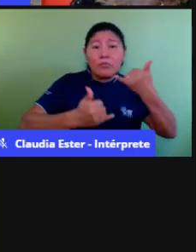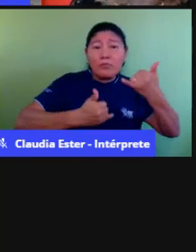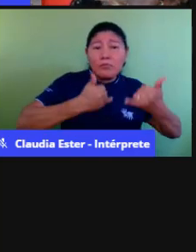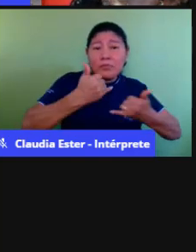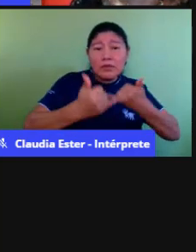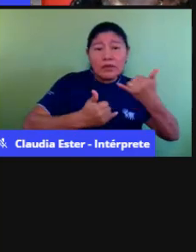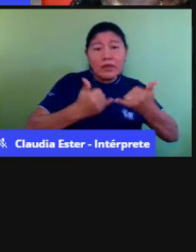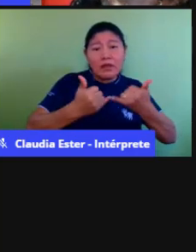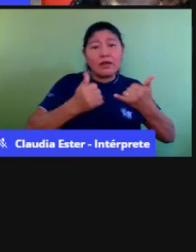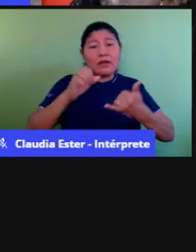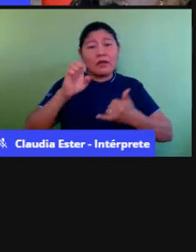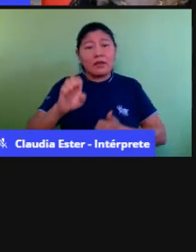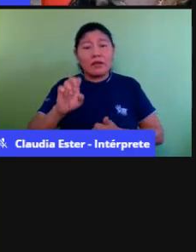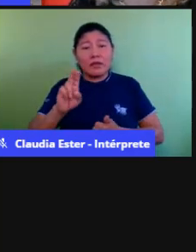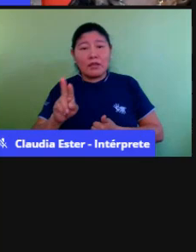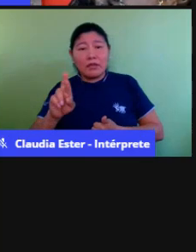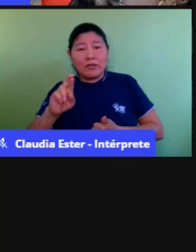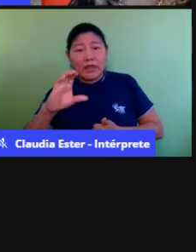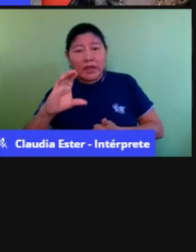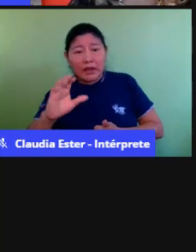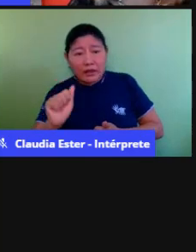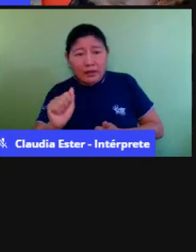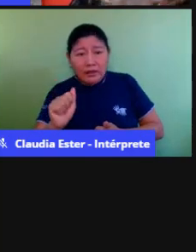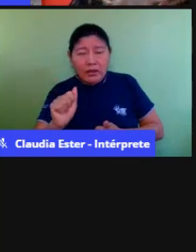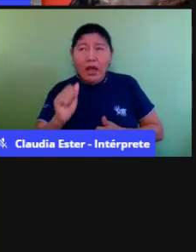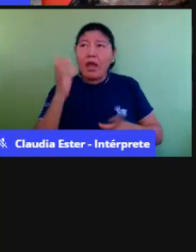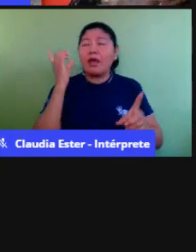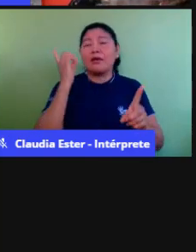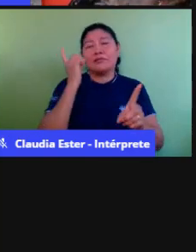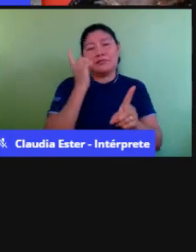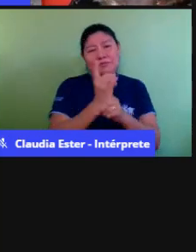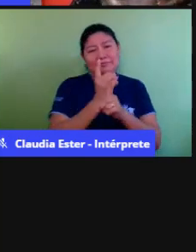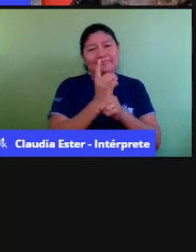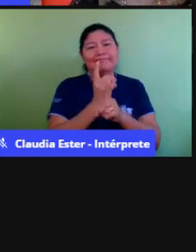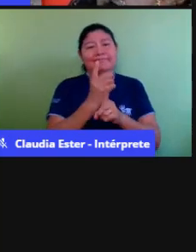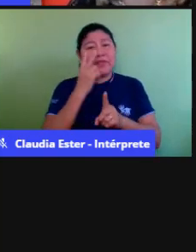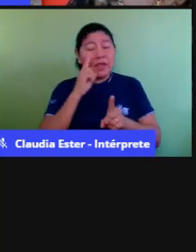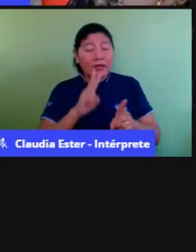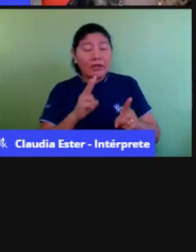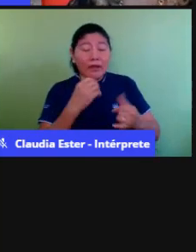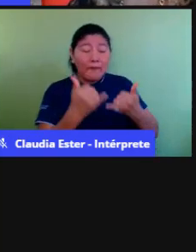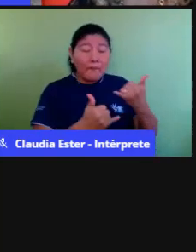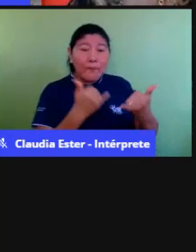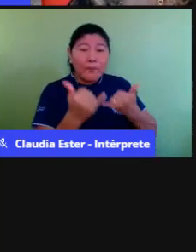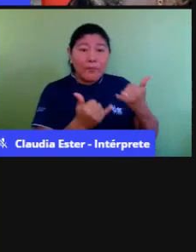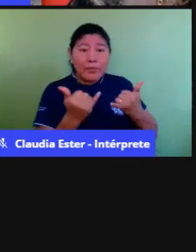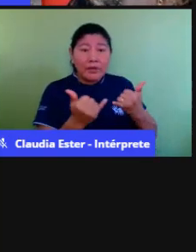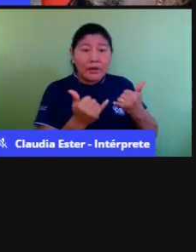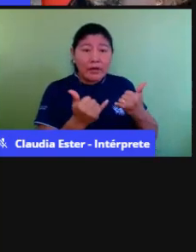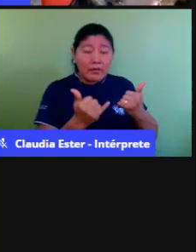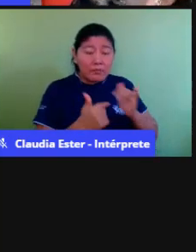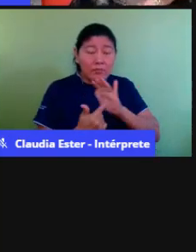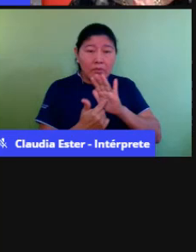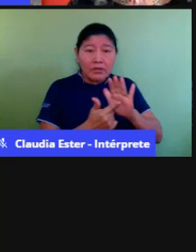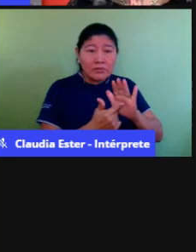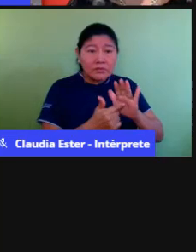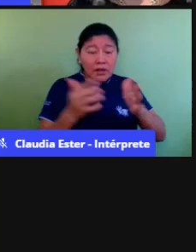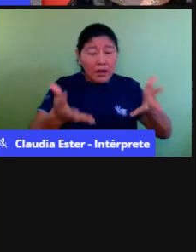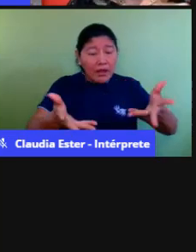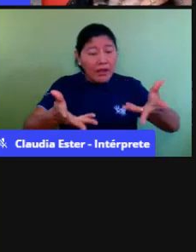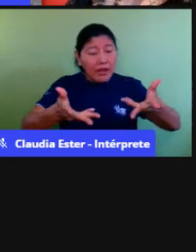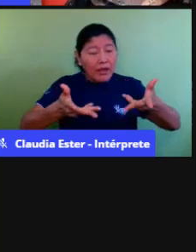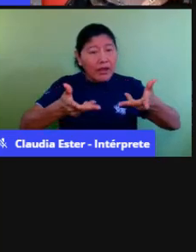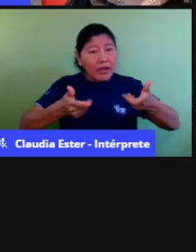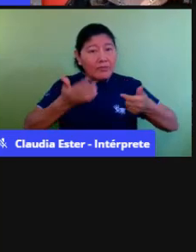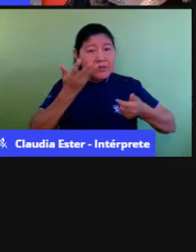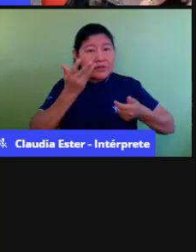eureka, que significa descoberta. E esse brincar, ele contribui para o desenvolvimento das habilidades. Aqui a criança brincando